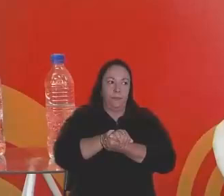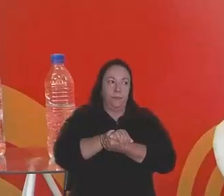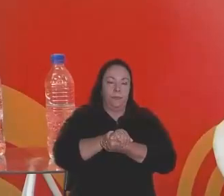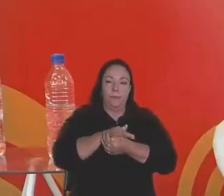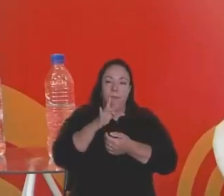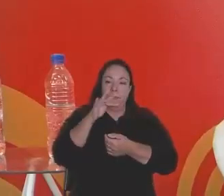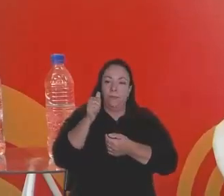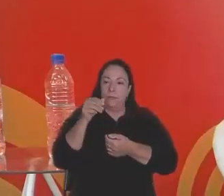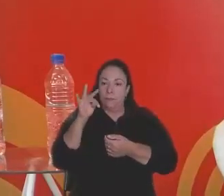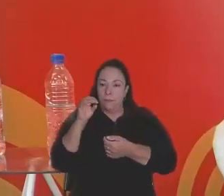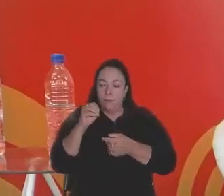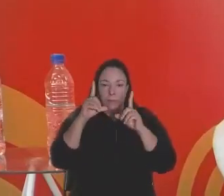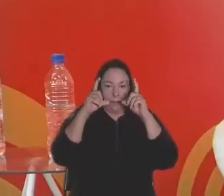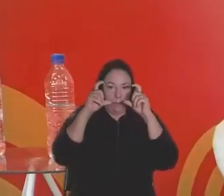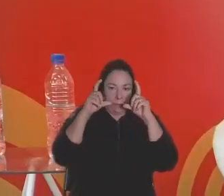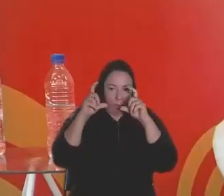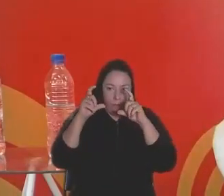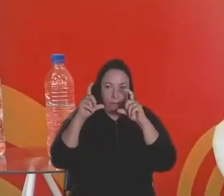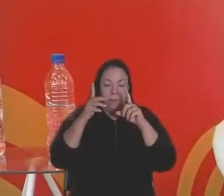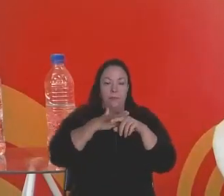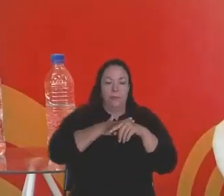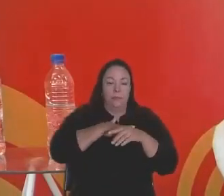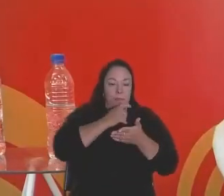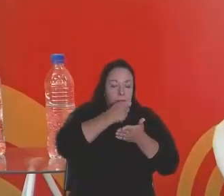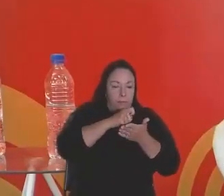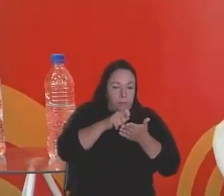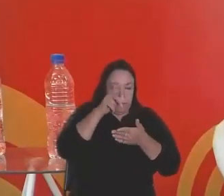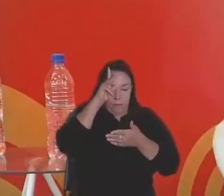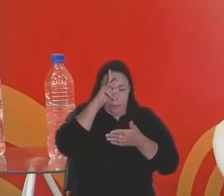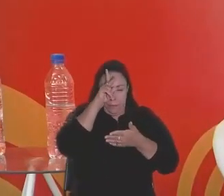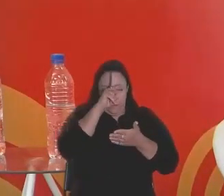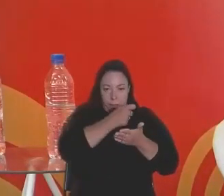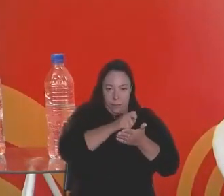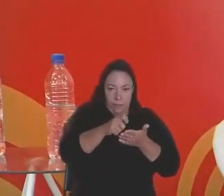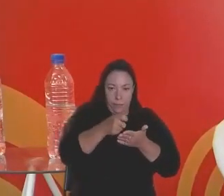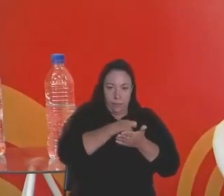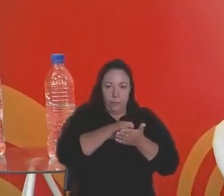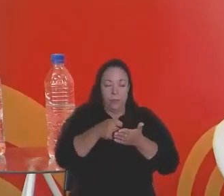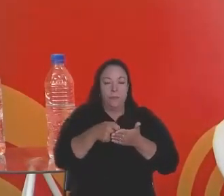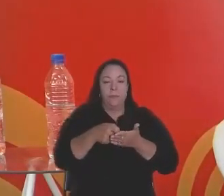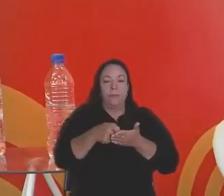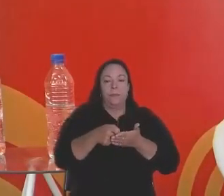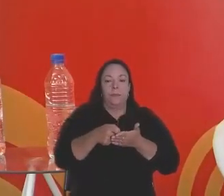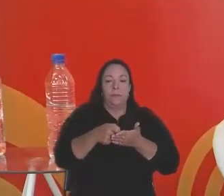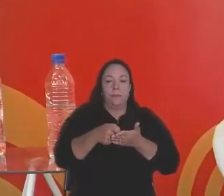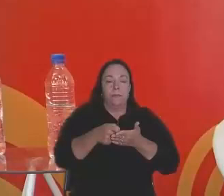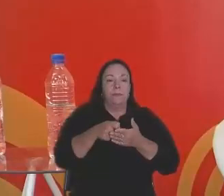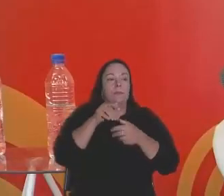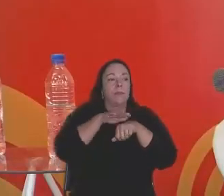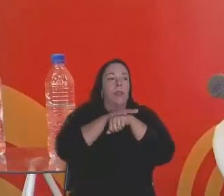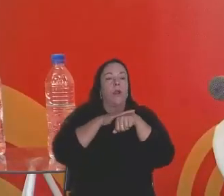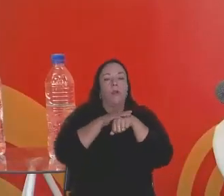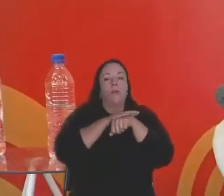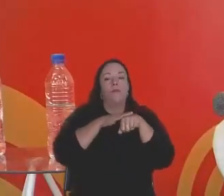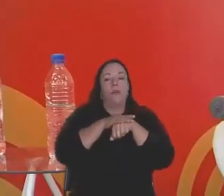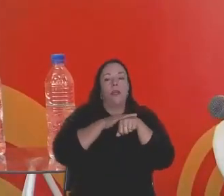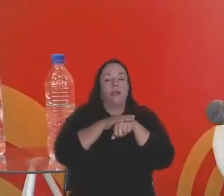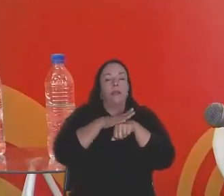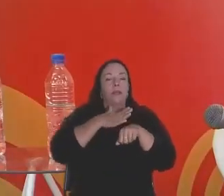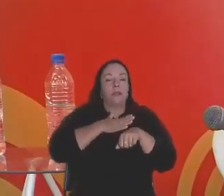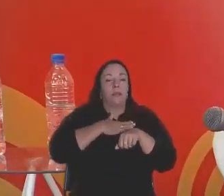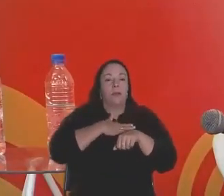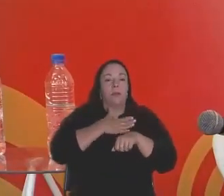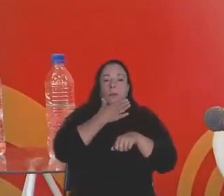de registrar as minhas histórias de pescaria surgiu da conversa com meu pai, né?